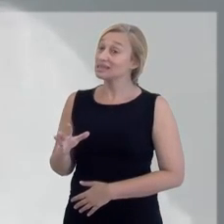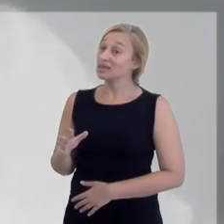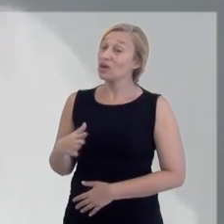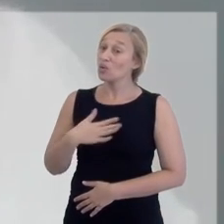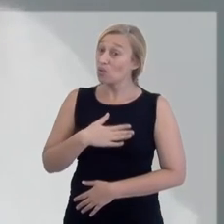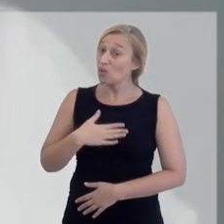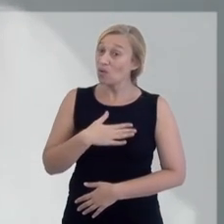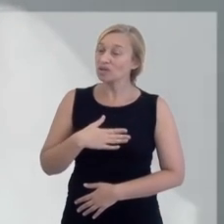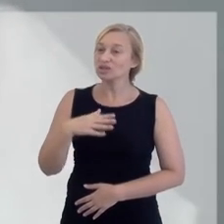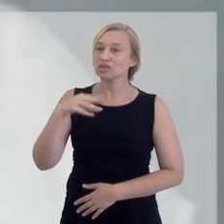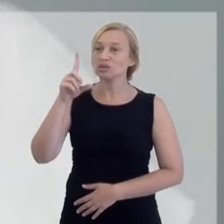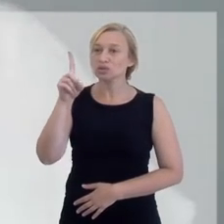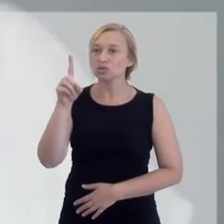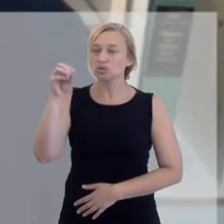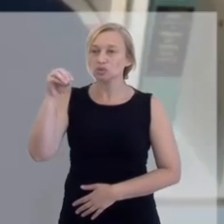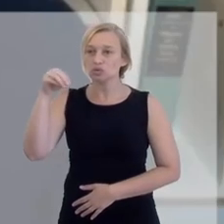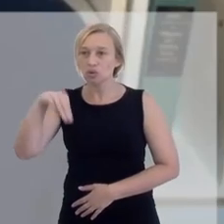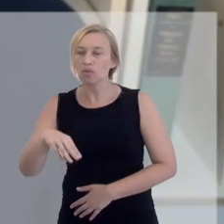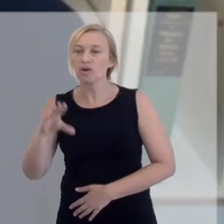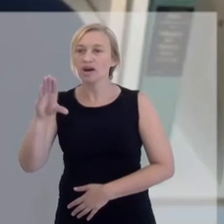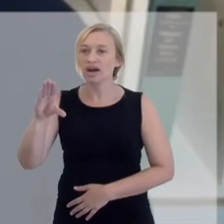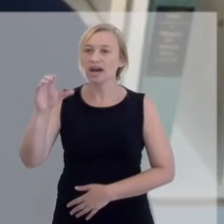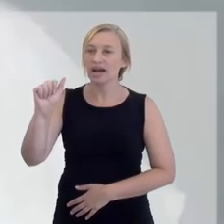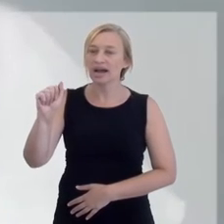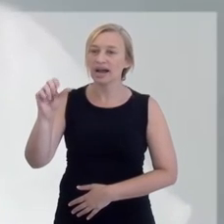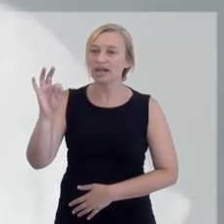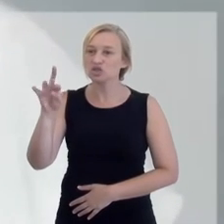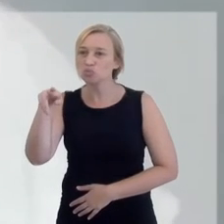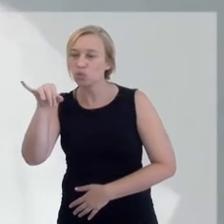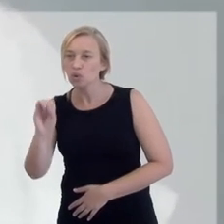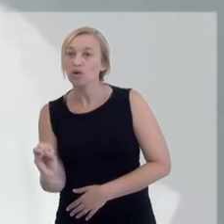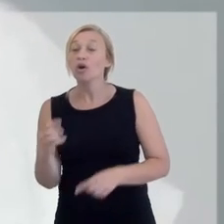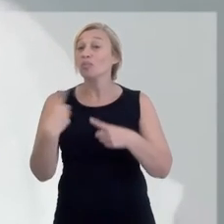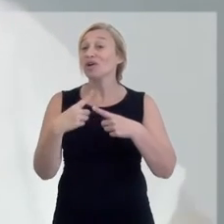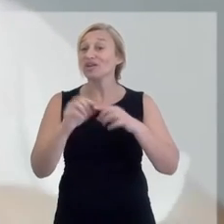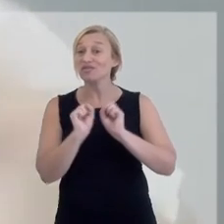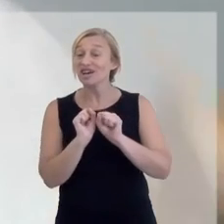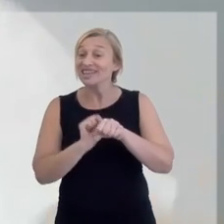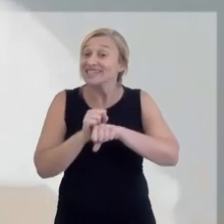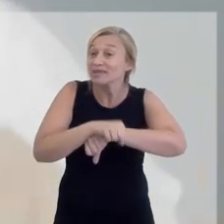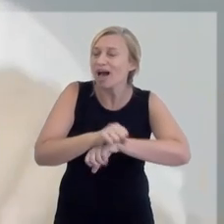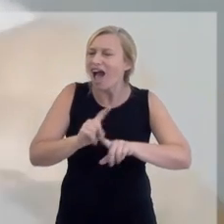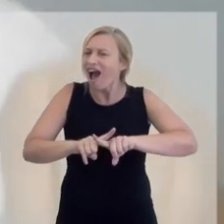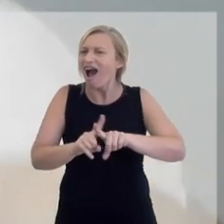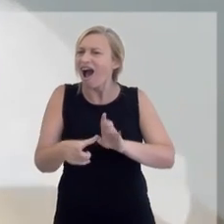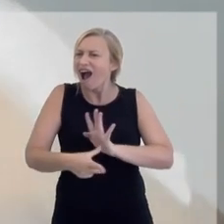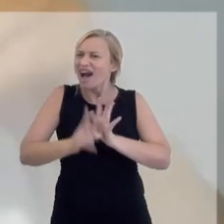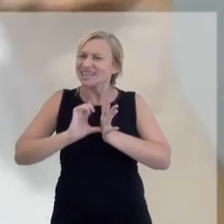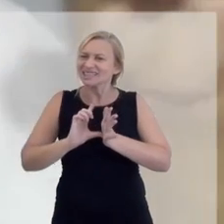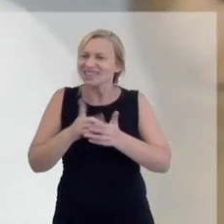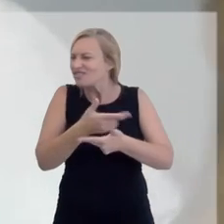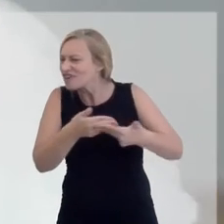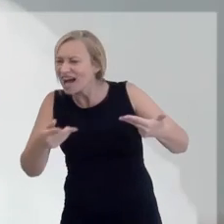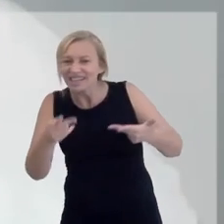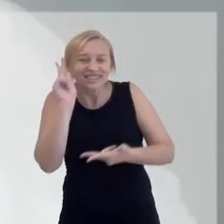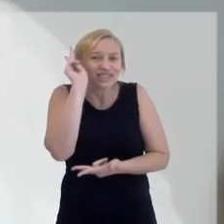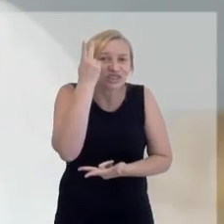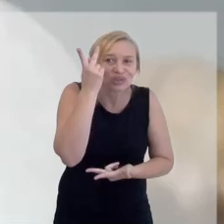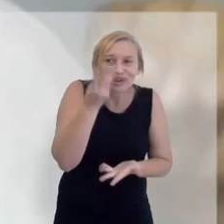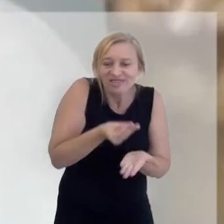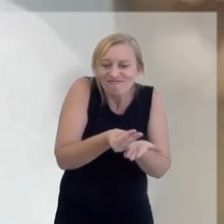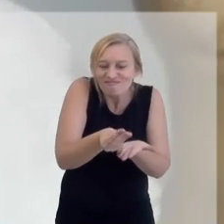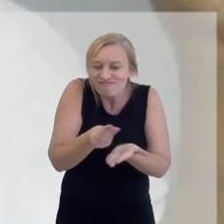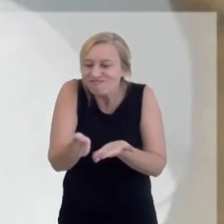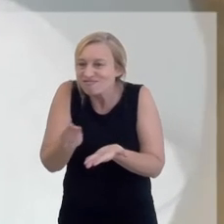nono ano, assim, eu gosto muito de Dom Casmurro, porque como a gente faz seminário, e aí, eu levo várias